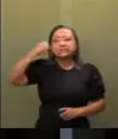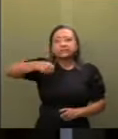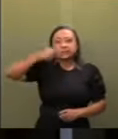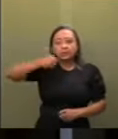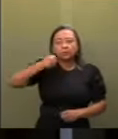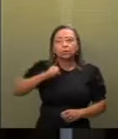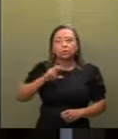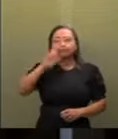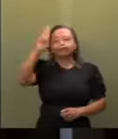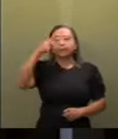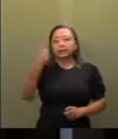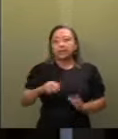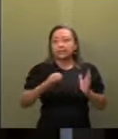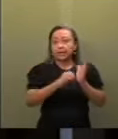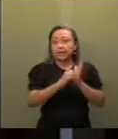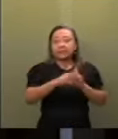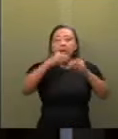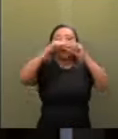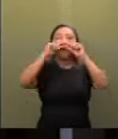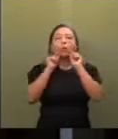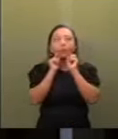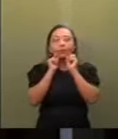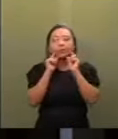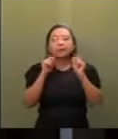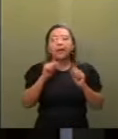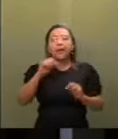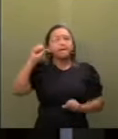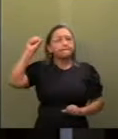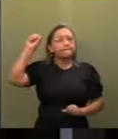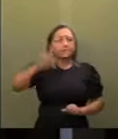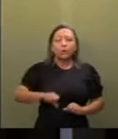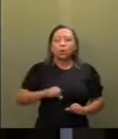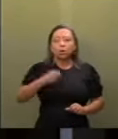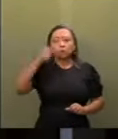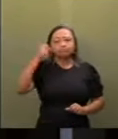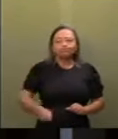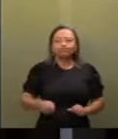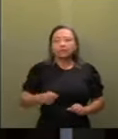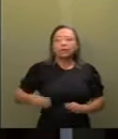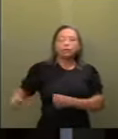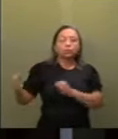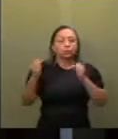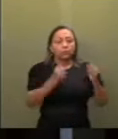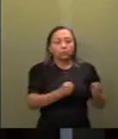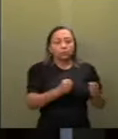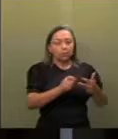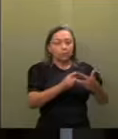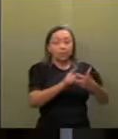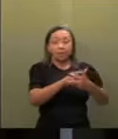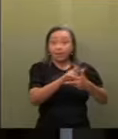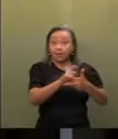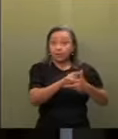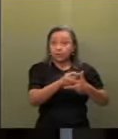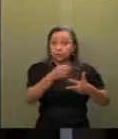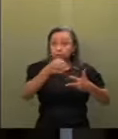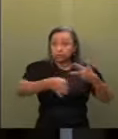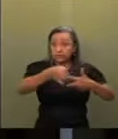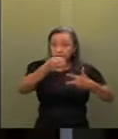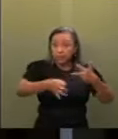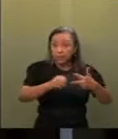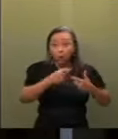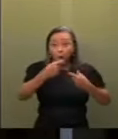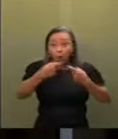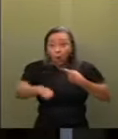e patrono dessa casa, Rui Barbosa. A pior ditadura é a do poder judiciário. Contra